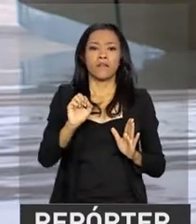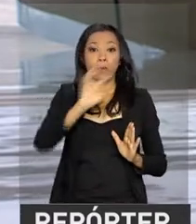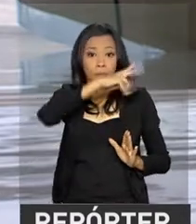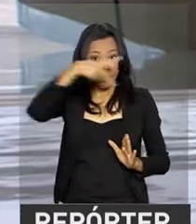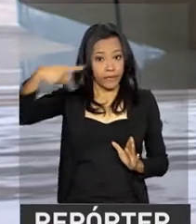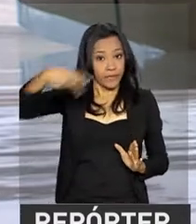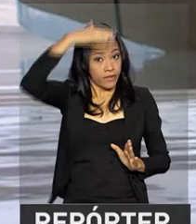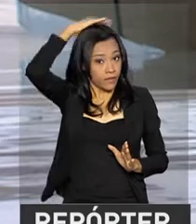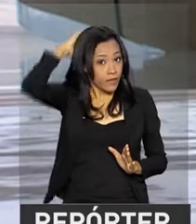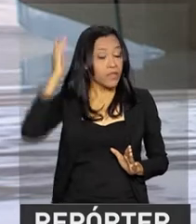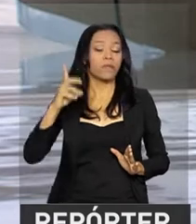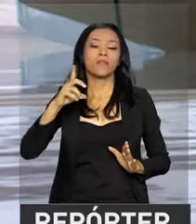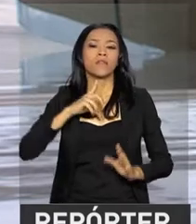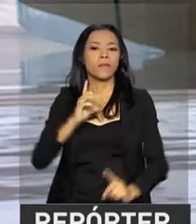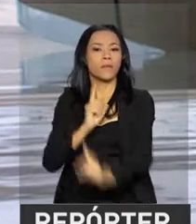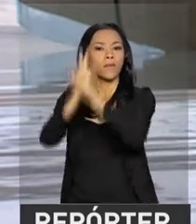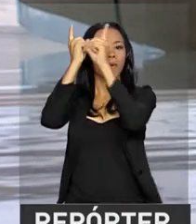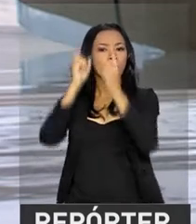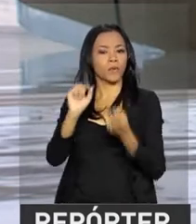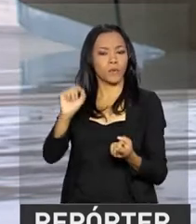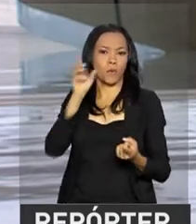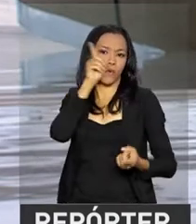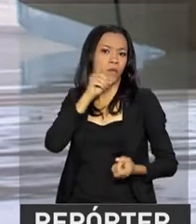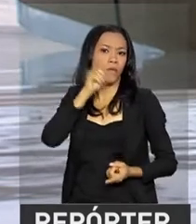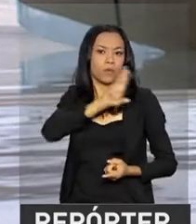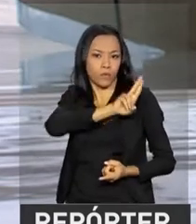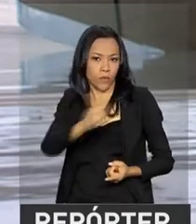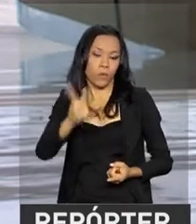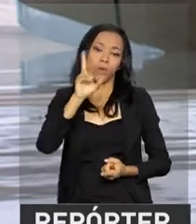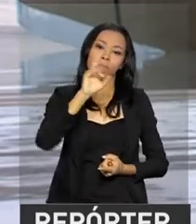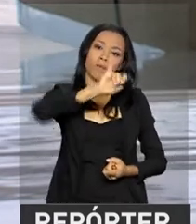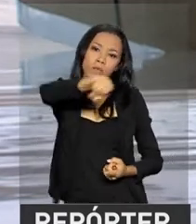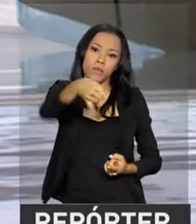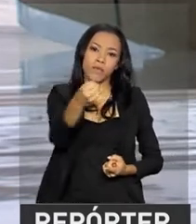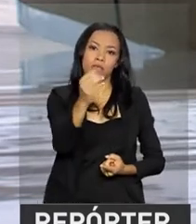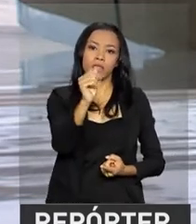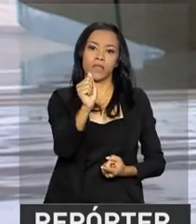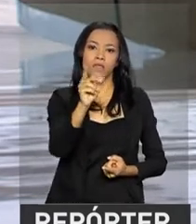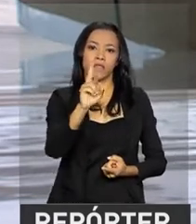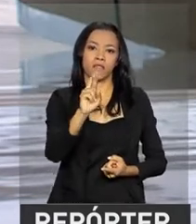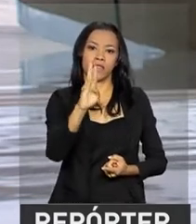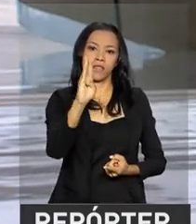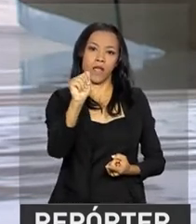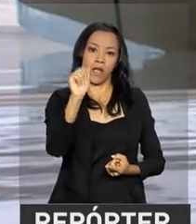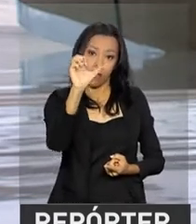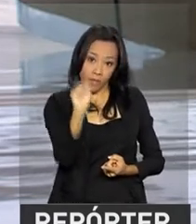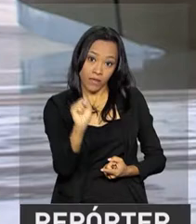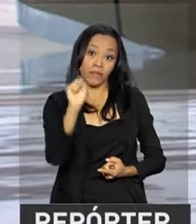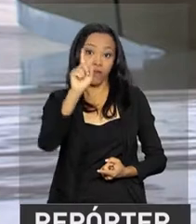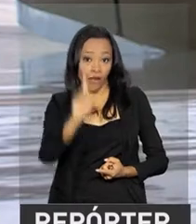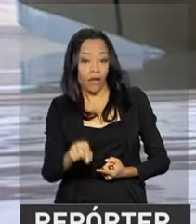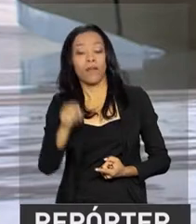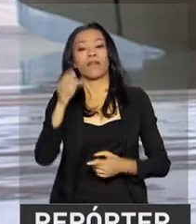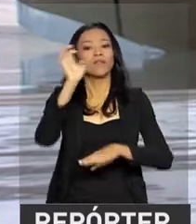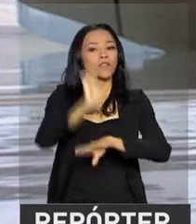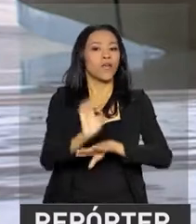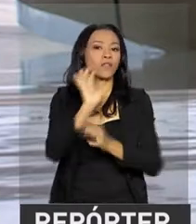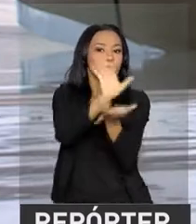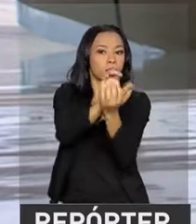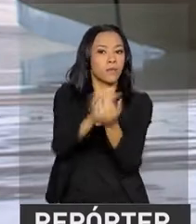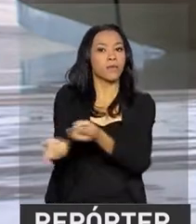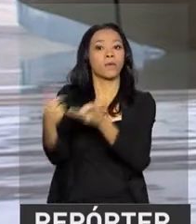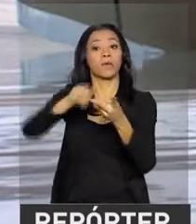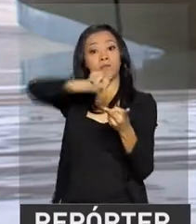se encontra com o deputado Jarbas Vasconcelos, do PMDB de Pernambuco, e em seguida com José